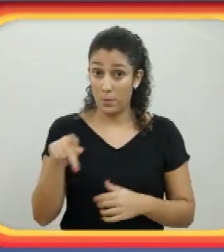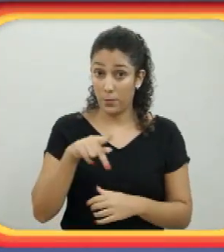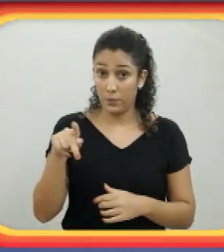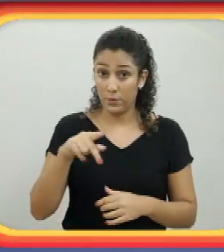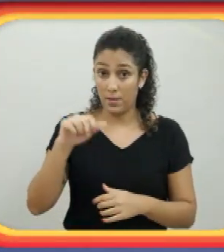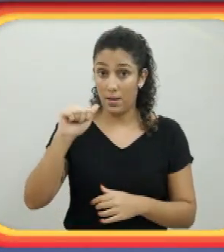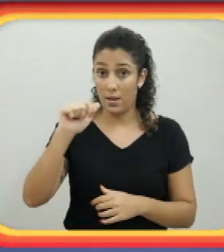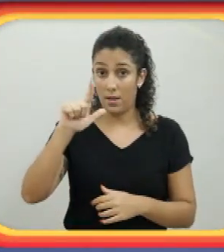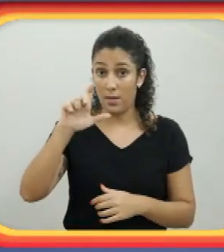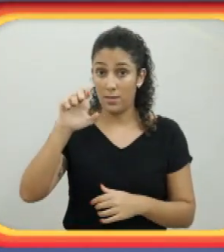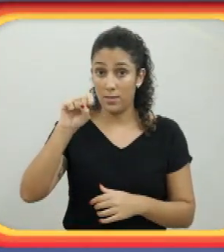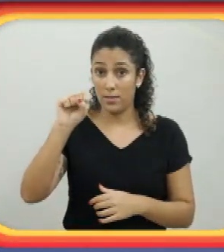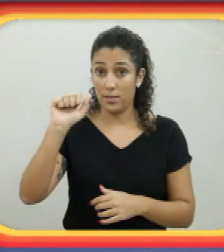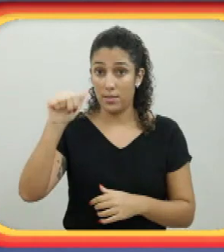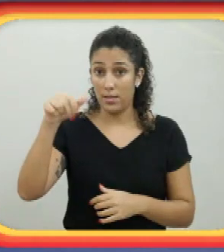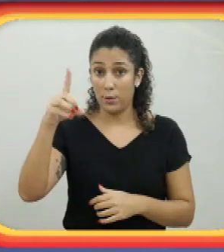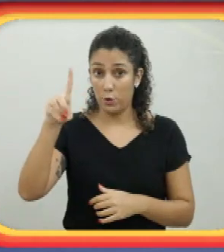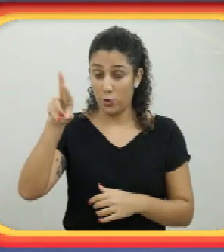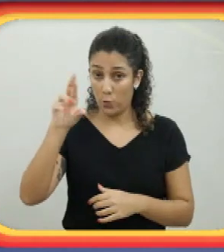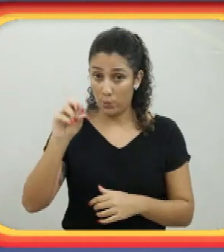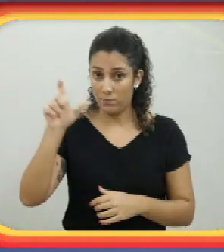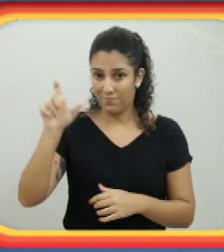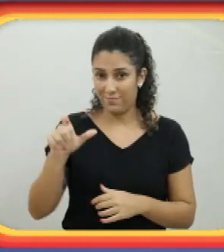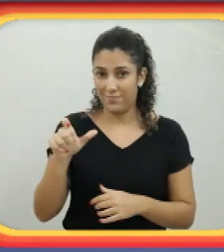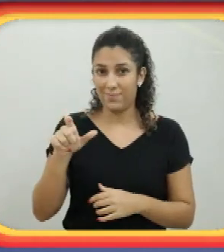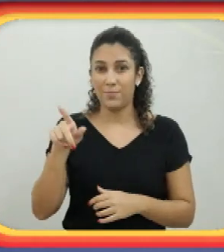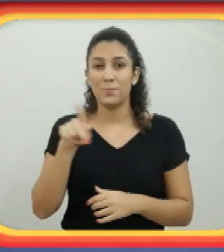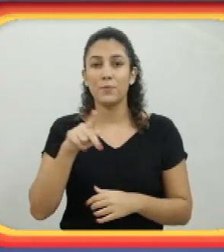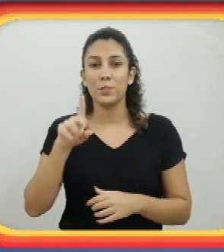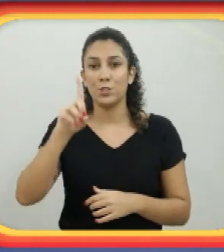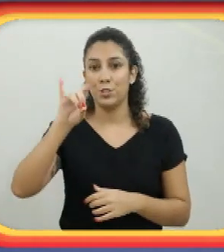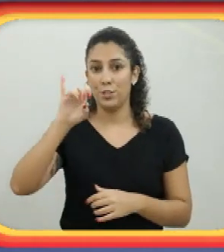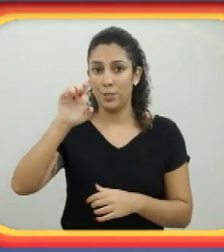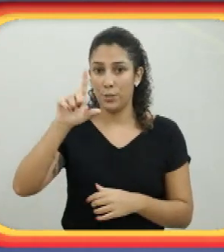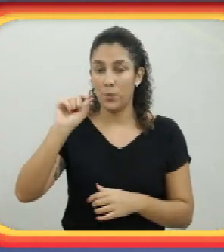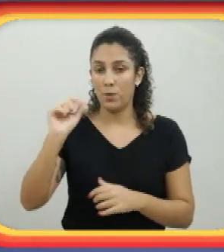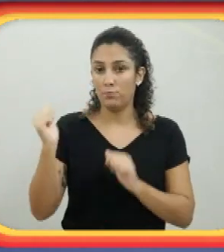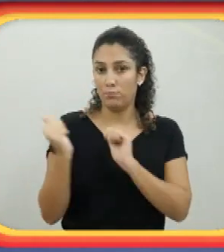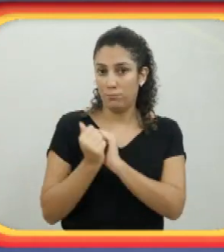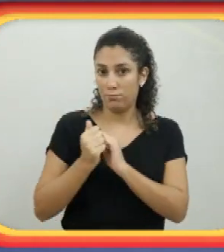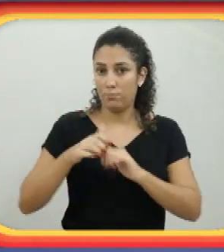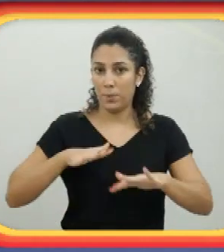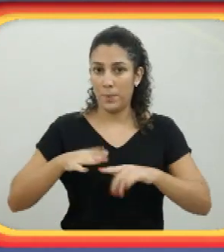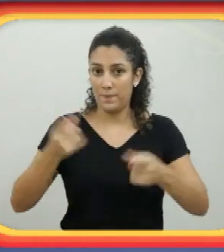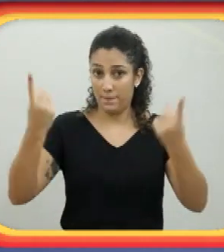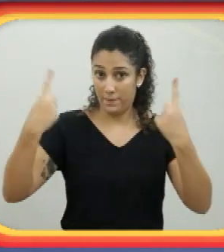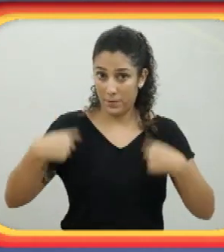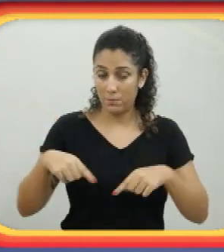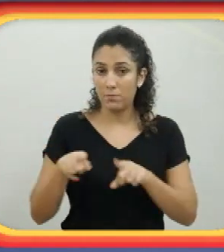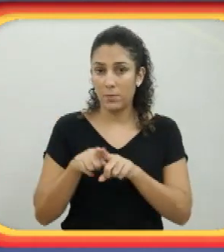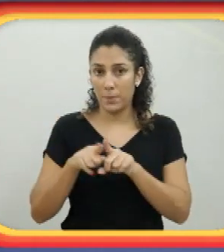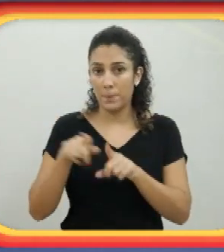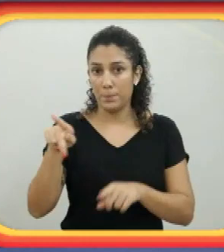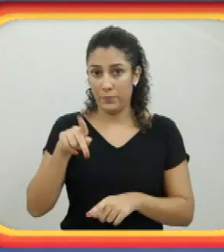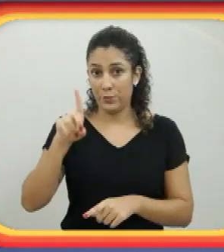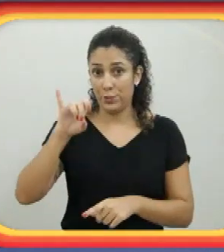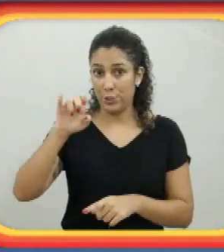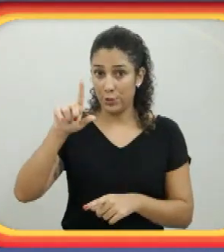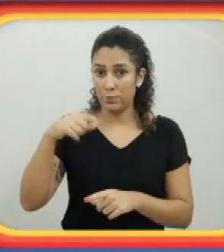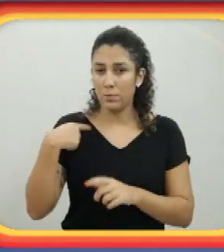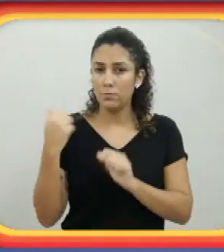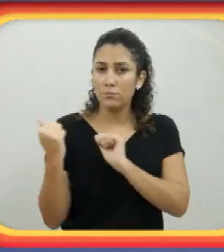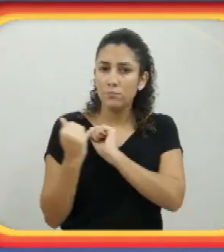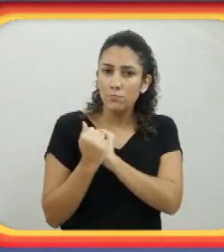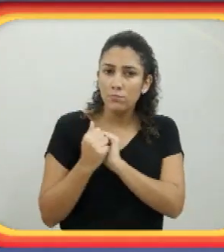eu acho que o treinamento aqui na seleção está muito intenso, o professor Alessandro, o professor Diego, com a preparação física, o professor Diego, e